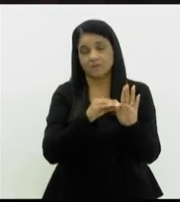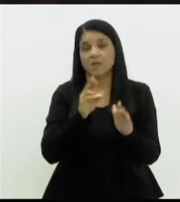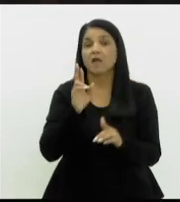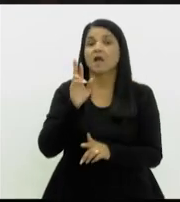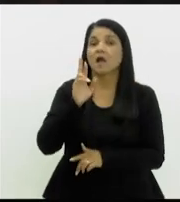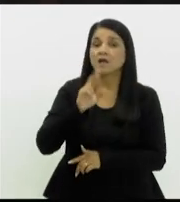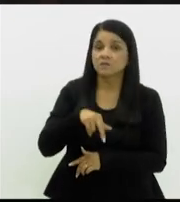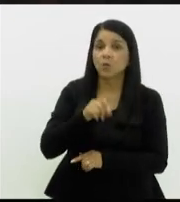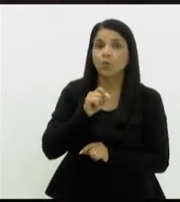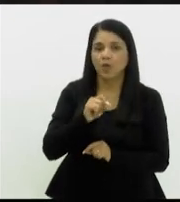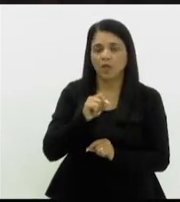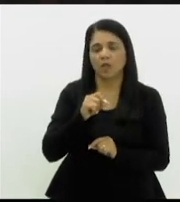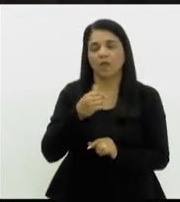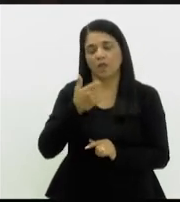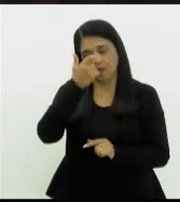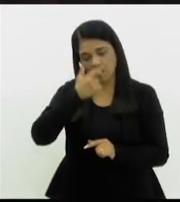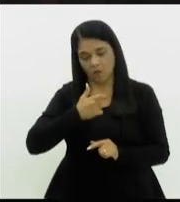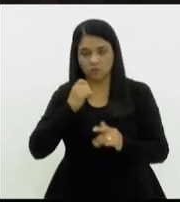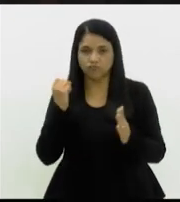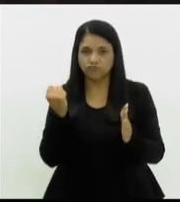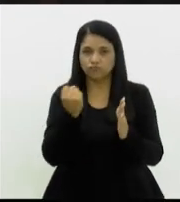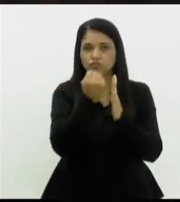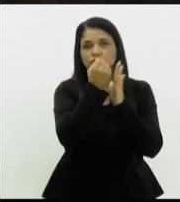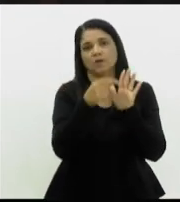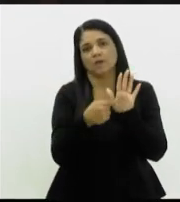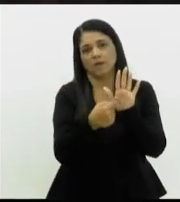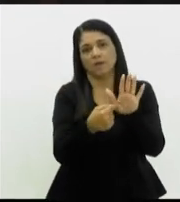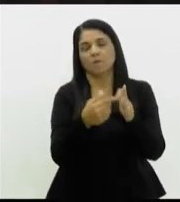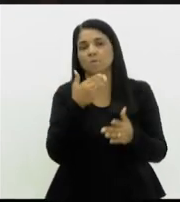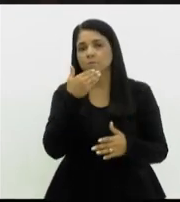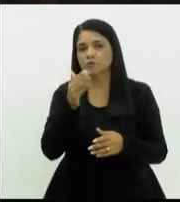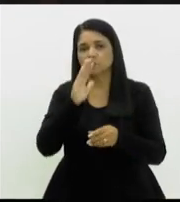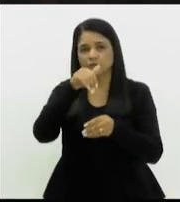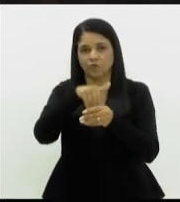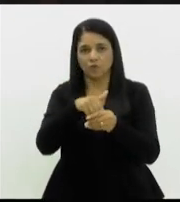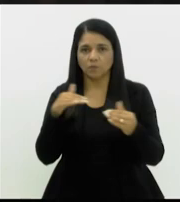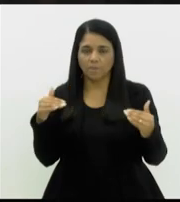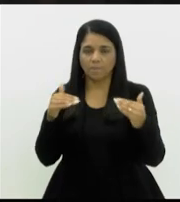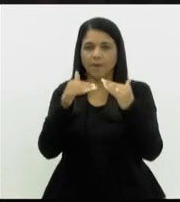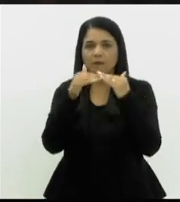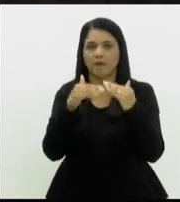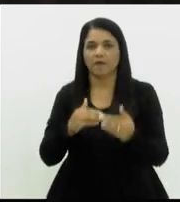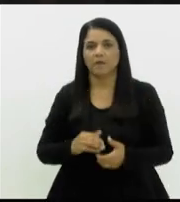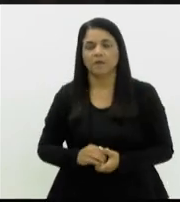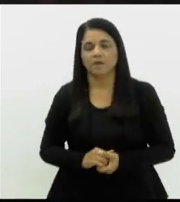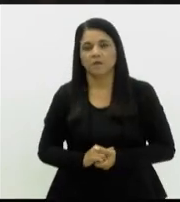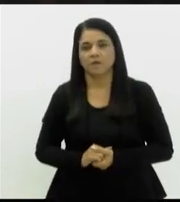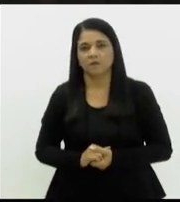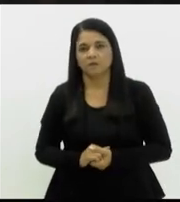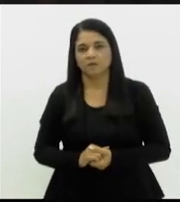qual destaquei e estou pedindo voto favorável.